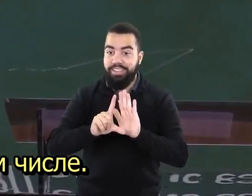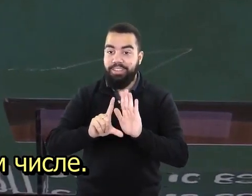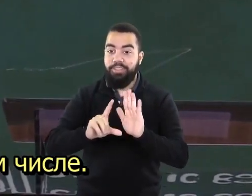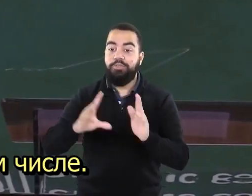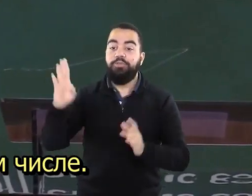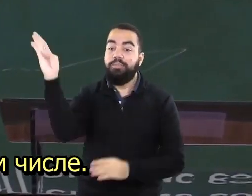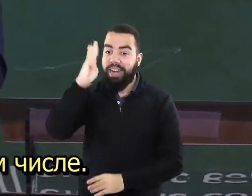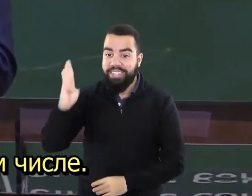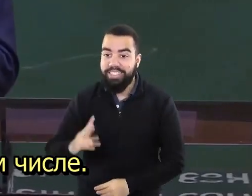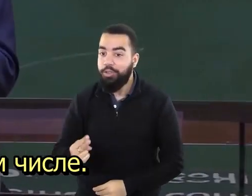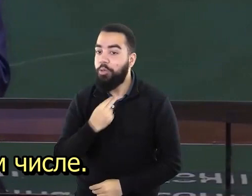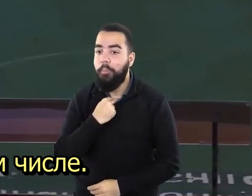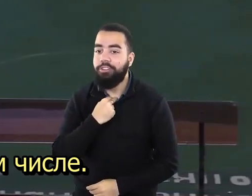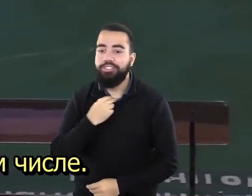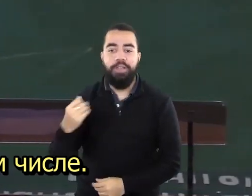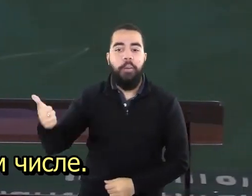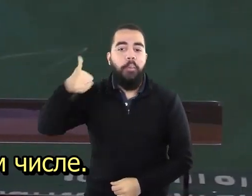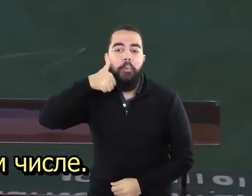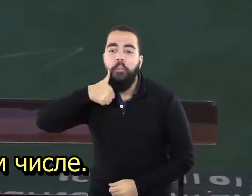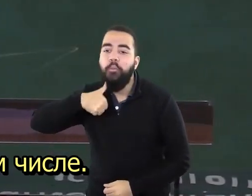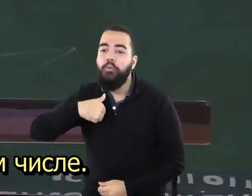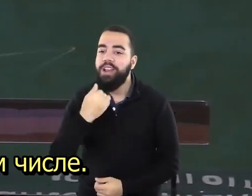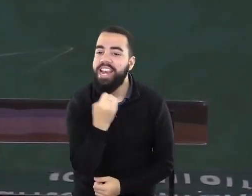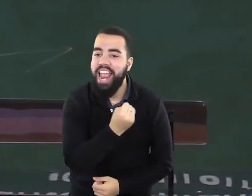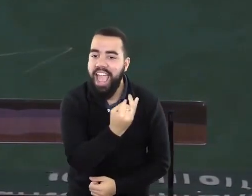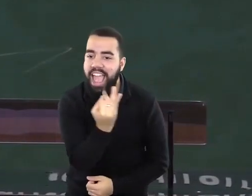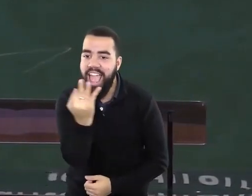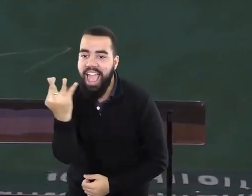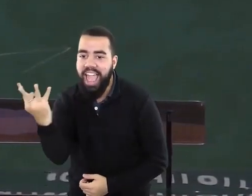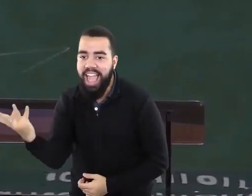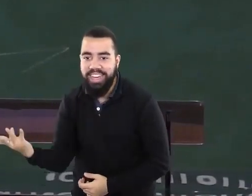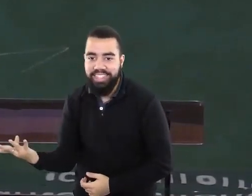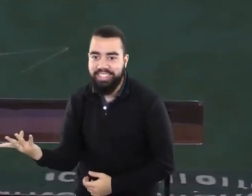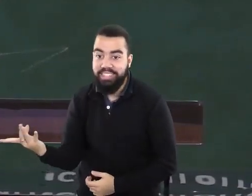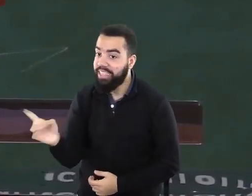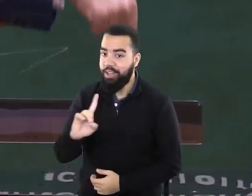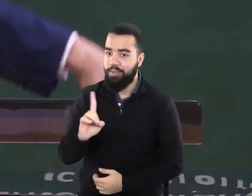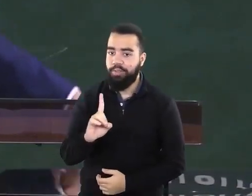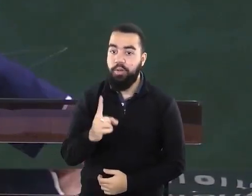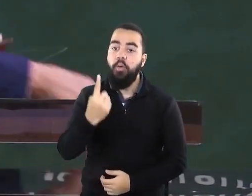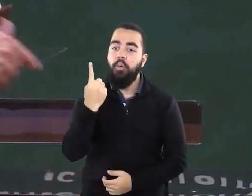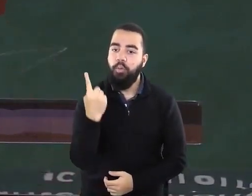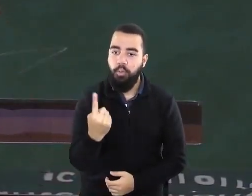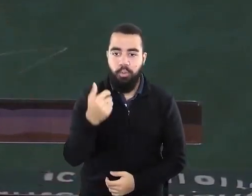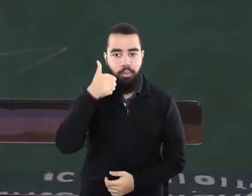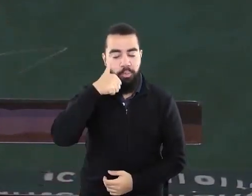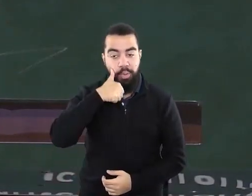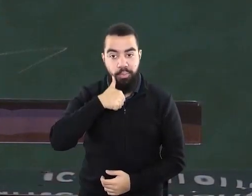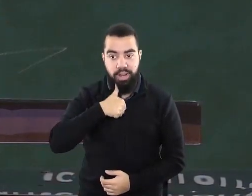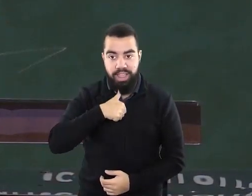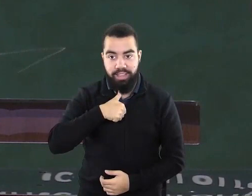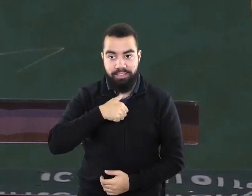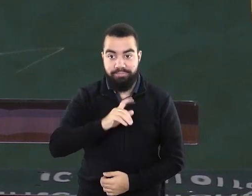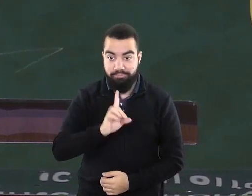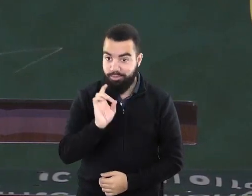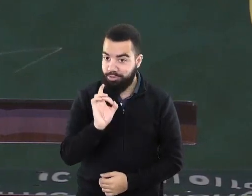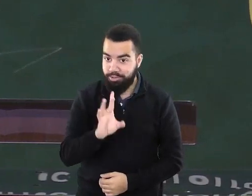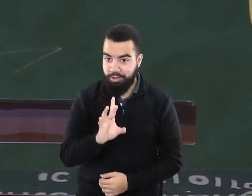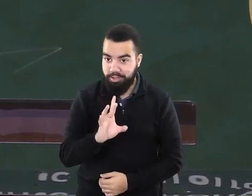Veja você que maridos está no plural, mas amai vossa mulher. Você só tem uma.